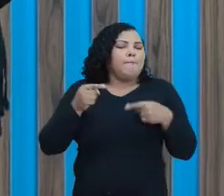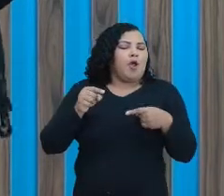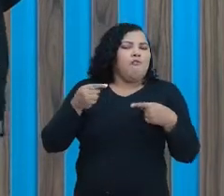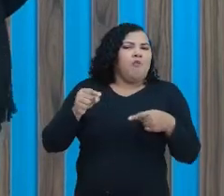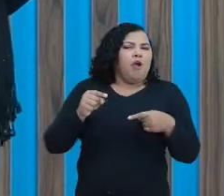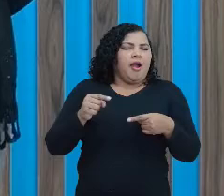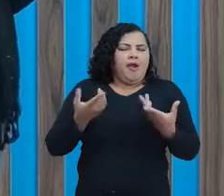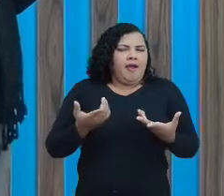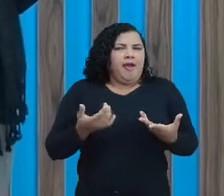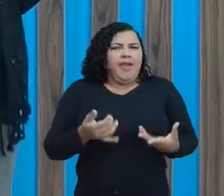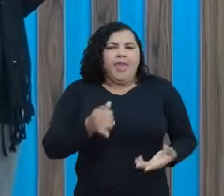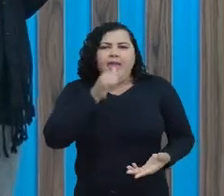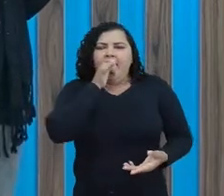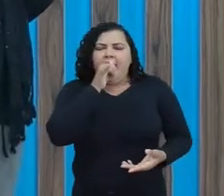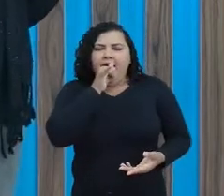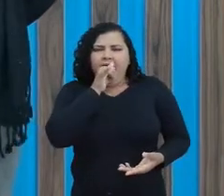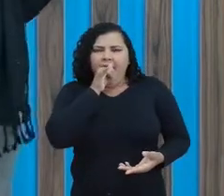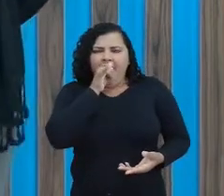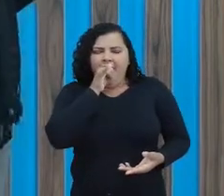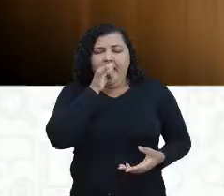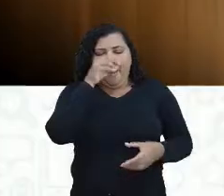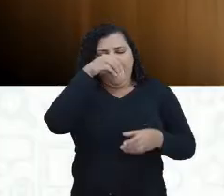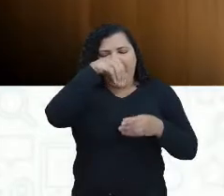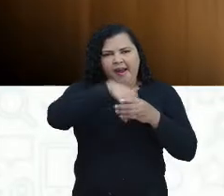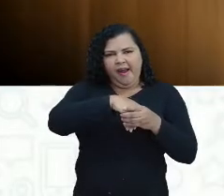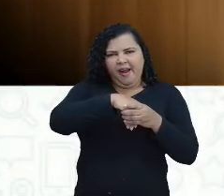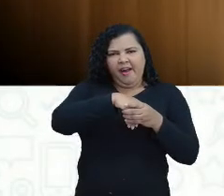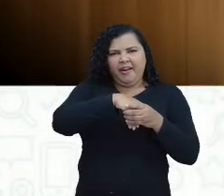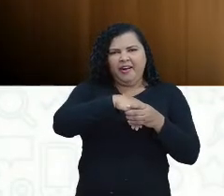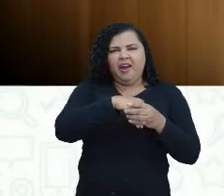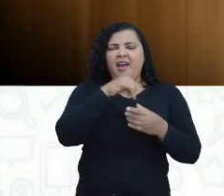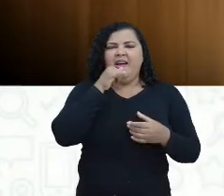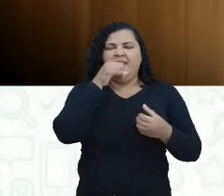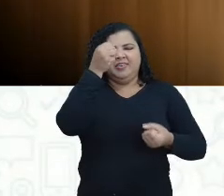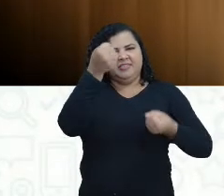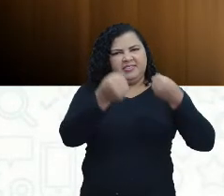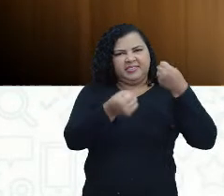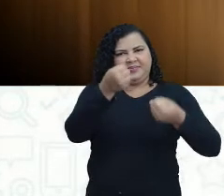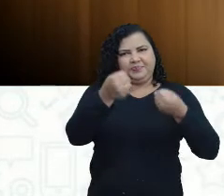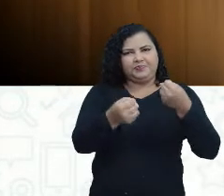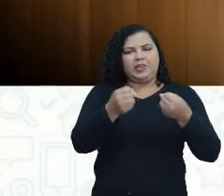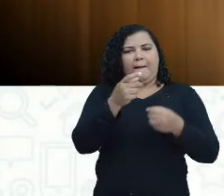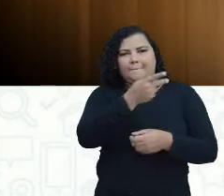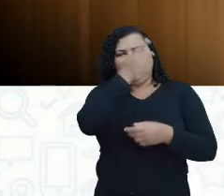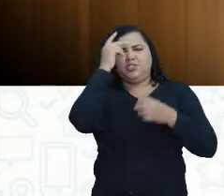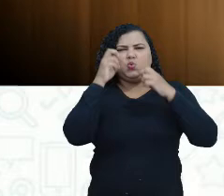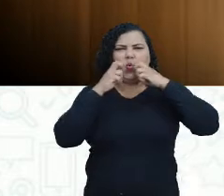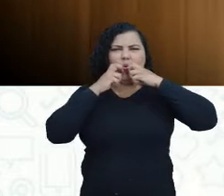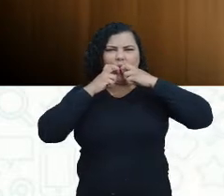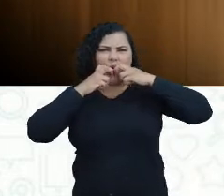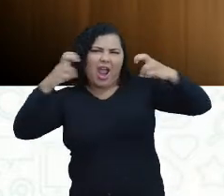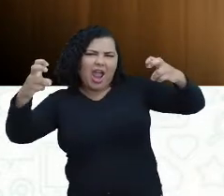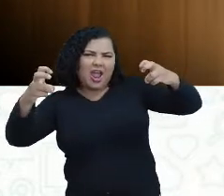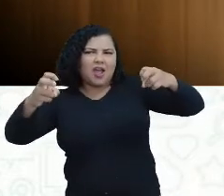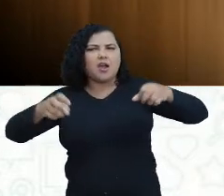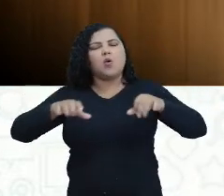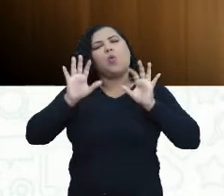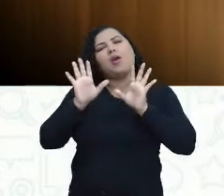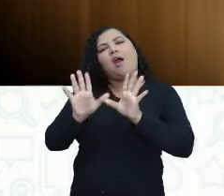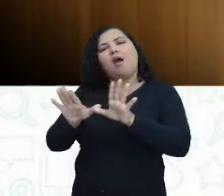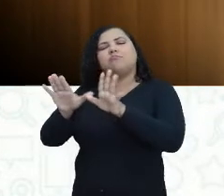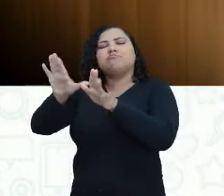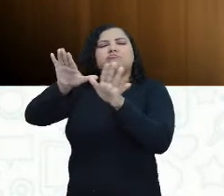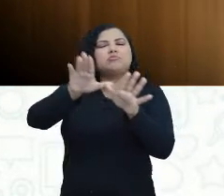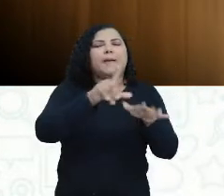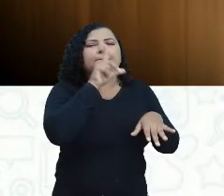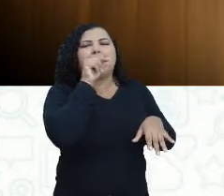ocorre dentro da paisagem sonora. Então, aí vocês estão vendo, né, o carro, o grito, né, o canto dos pássaros, uma